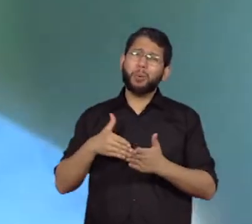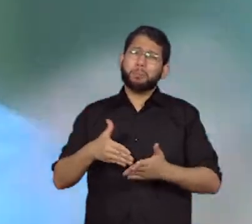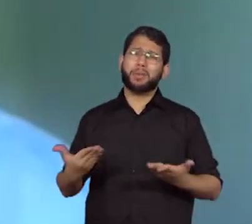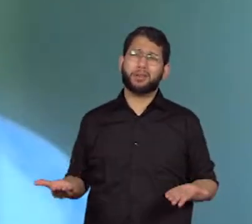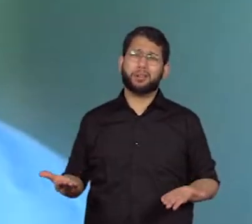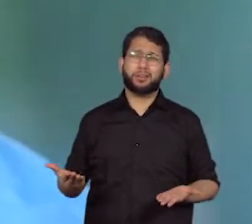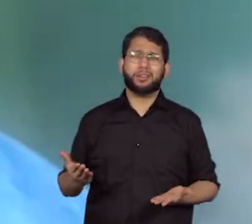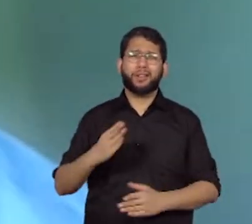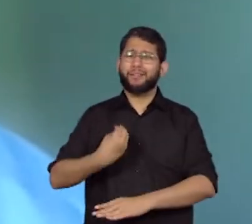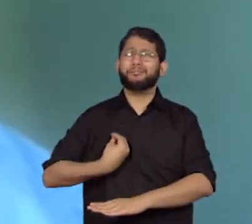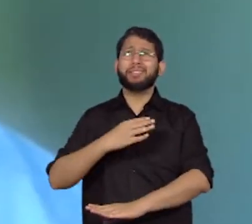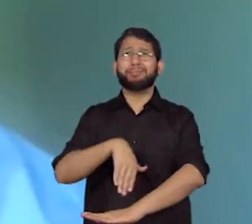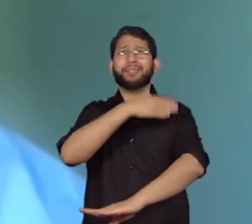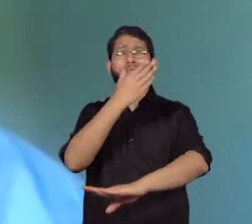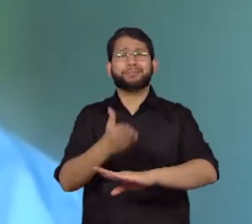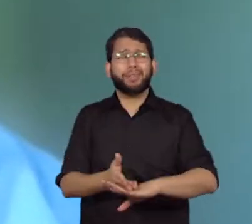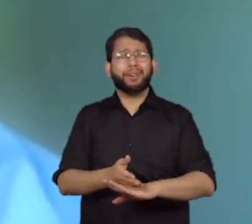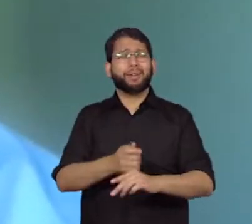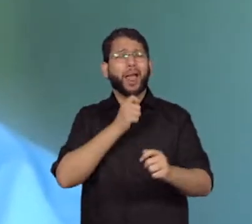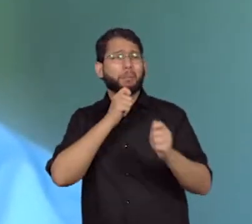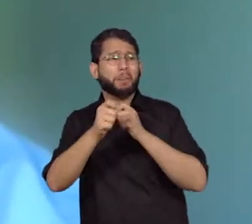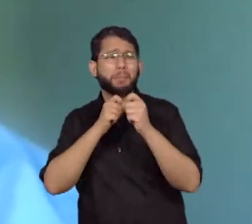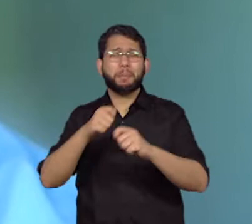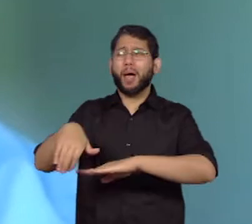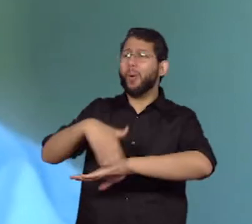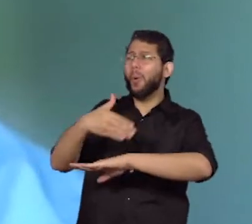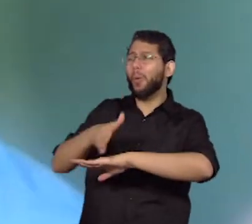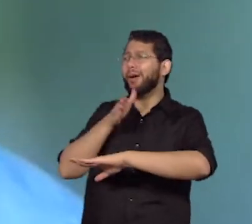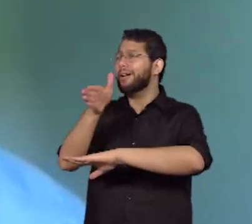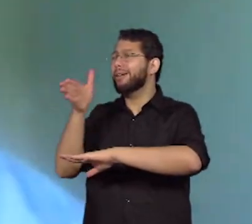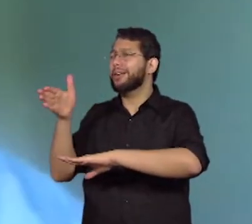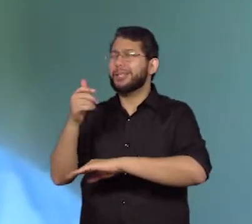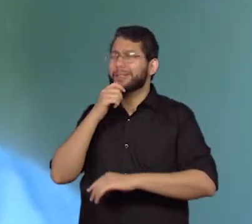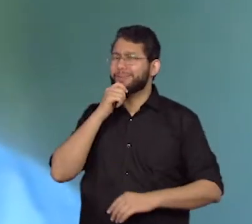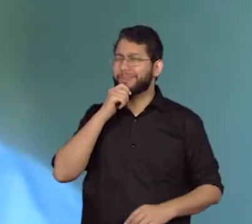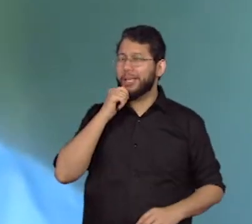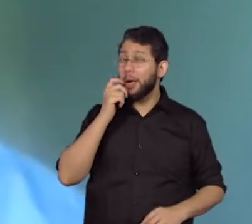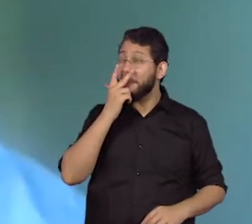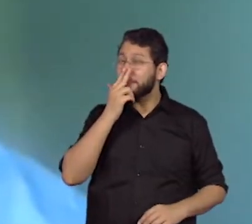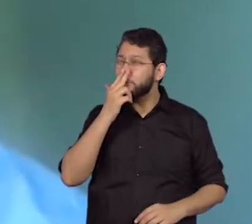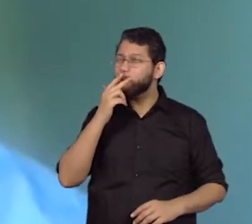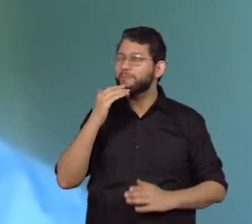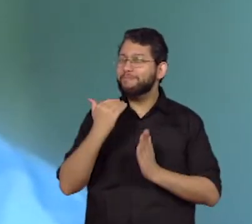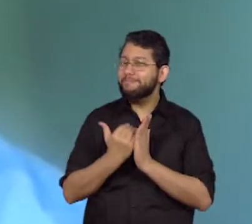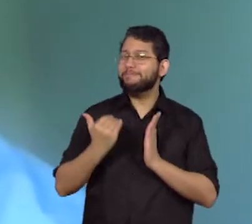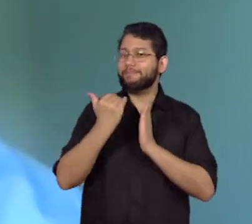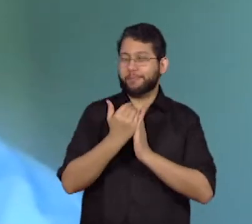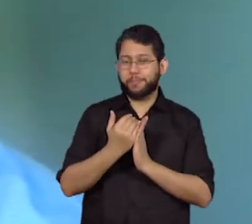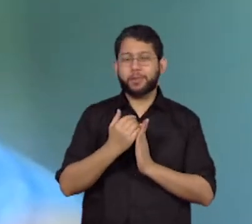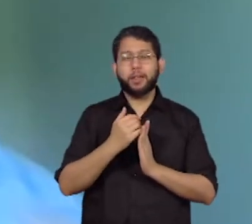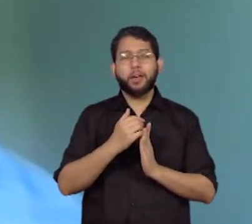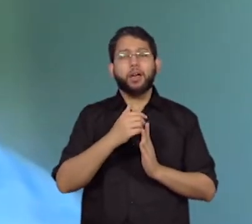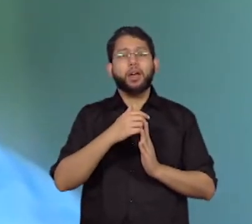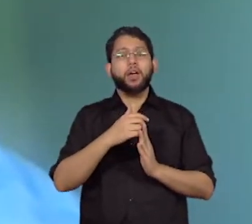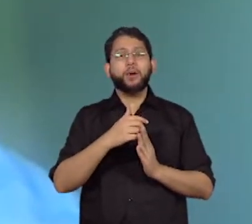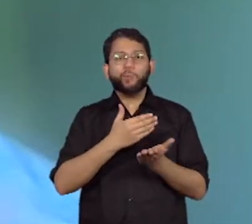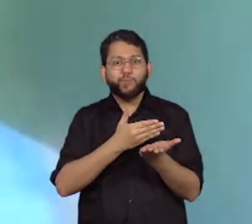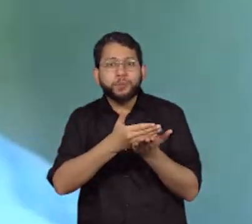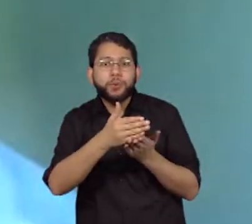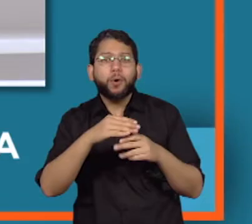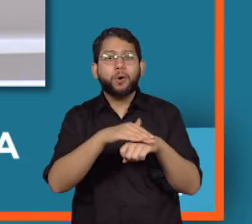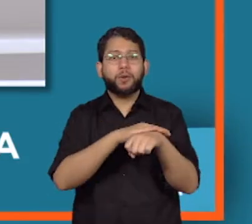atrás de gente na rua para falar, eu acho que eu preciso ir além. E aí eu bati um papo com um